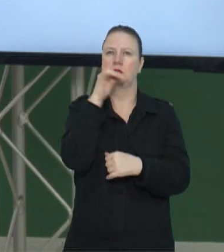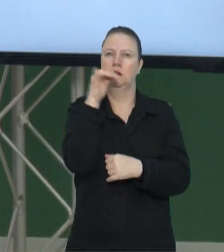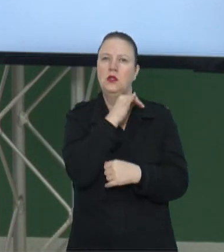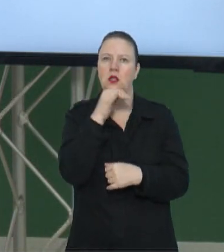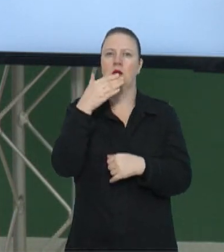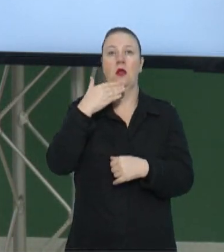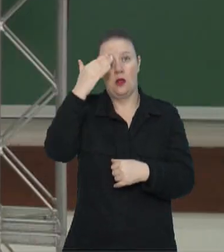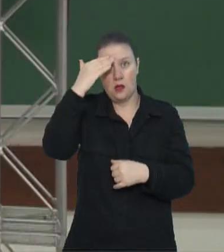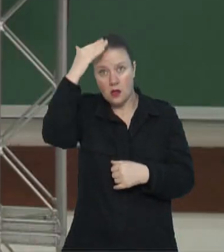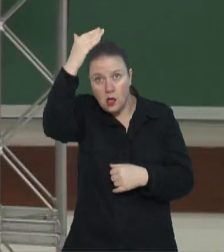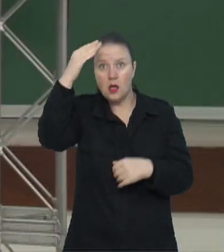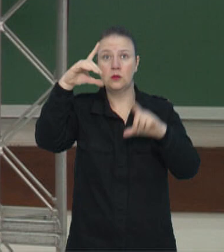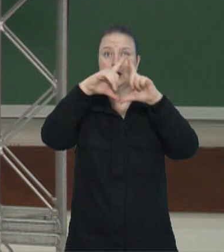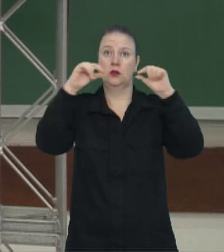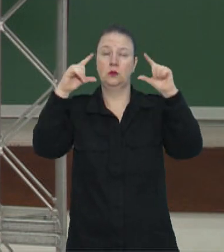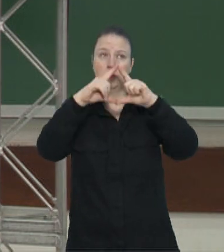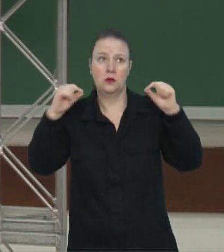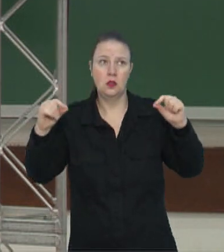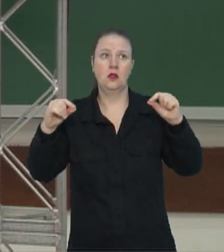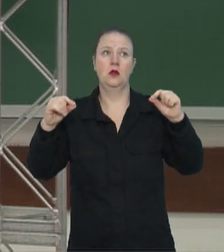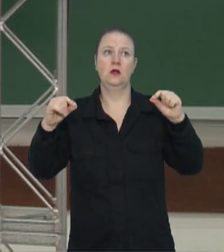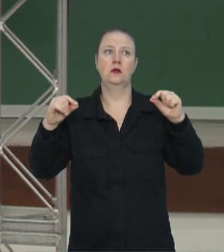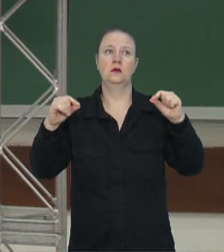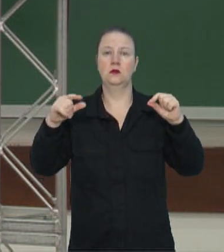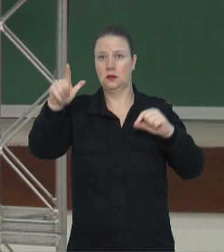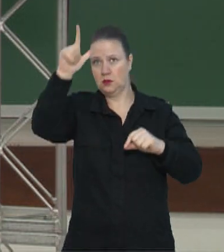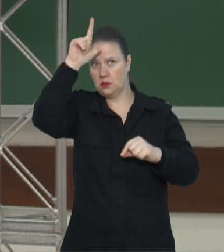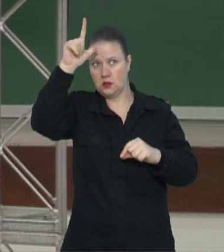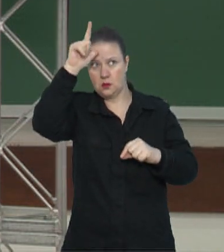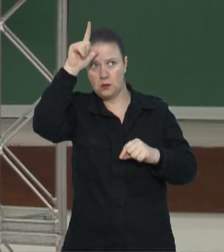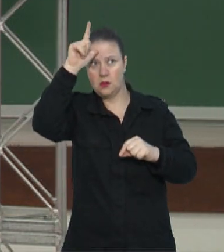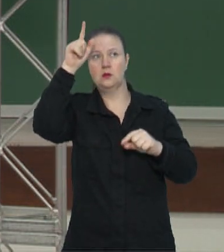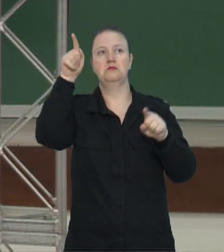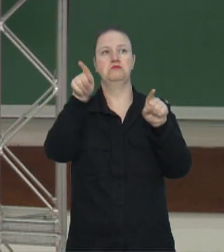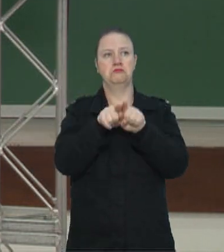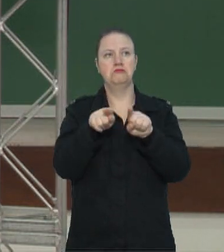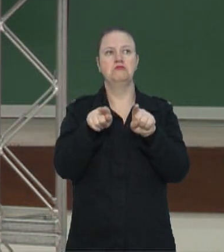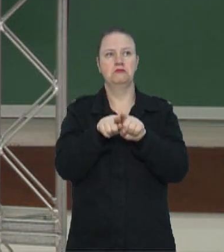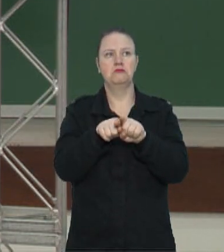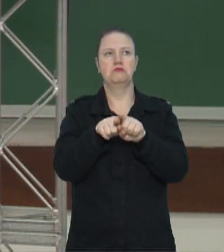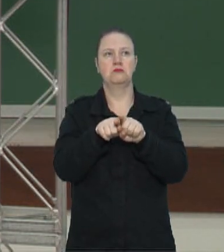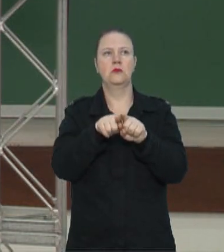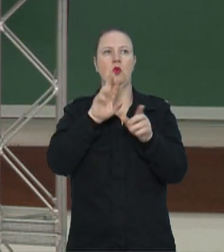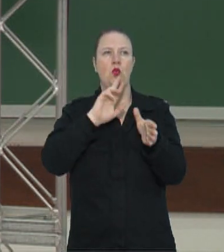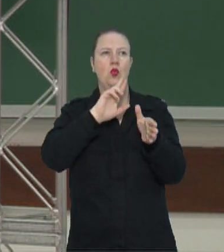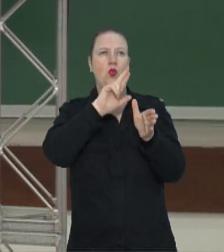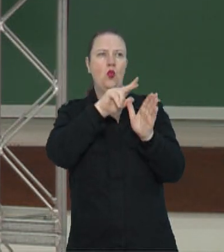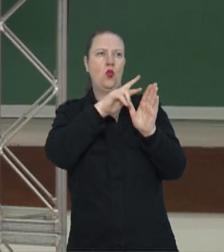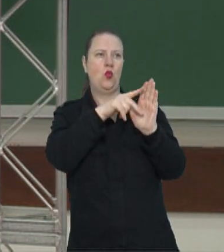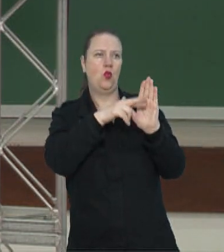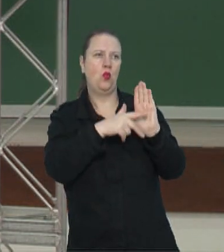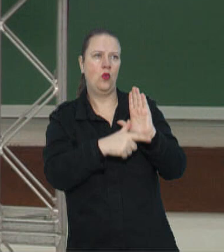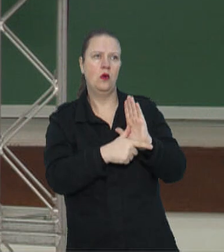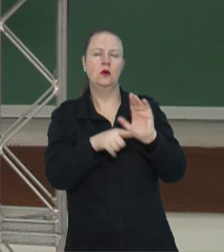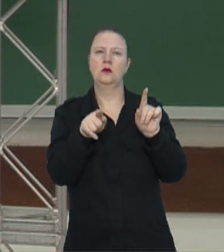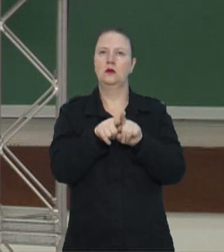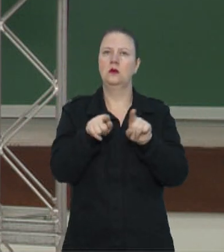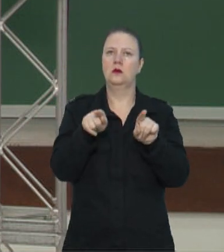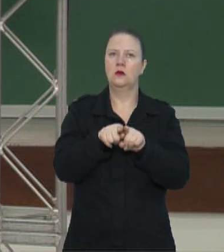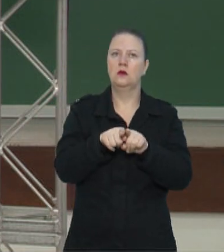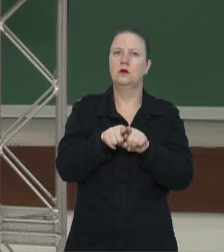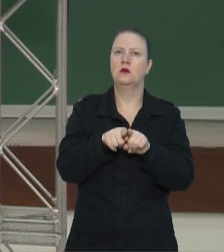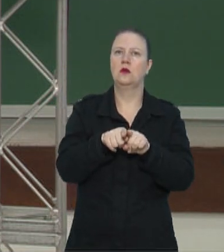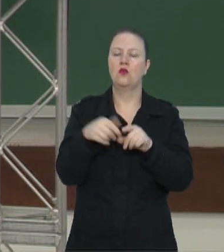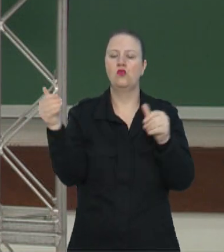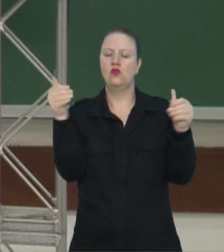Então vejam, são vários grupos, diferentes grupos de várias partes do mundo que vieram para o Brasil, que